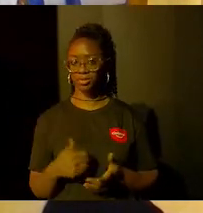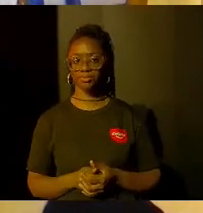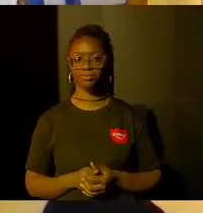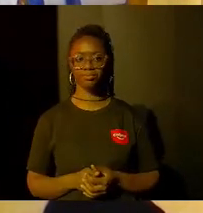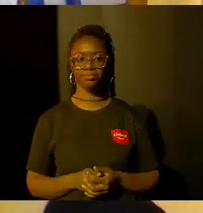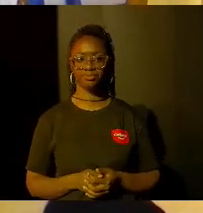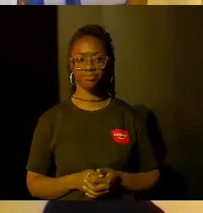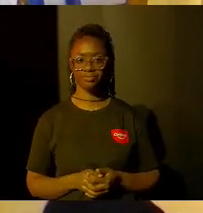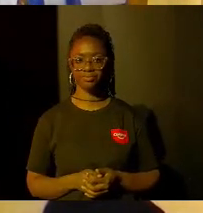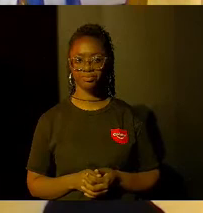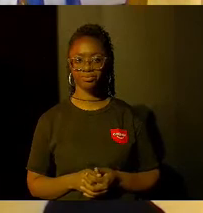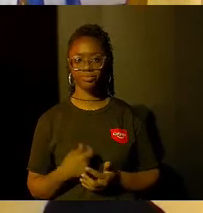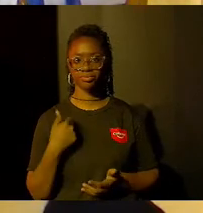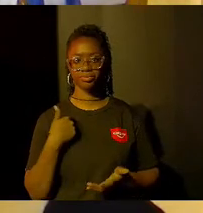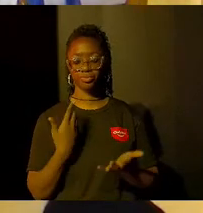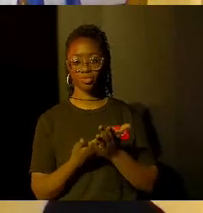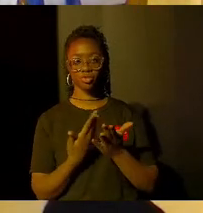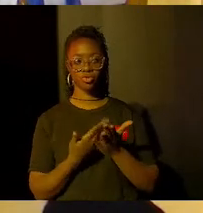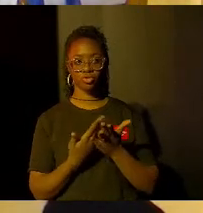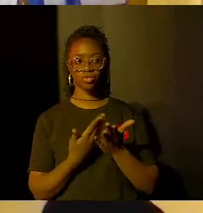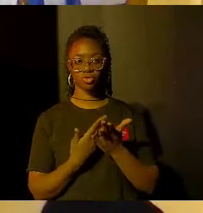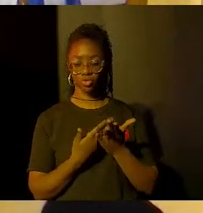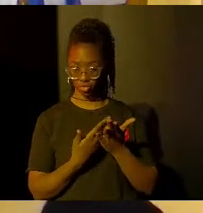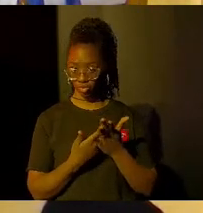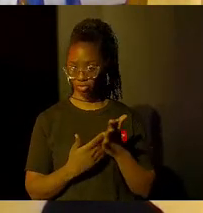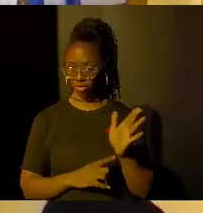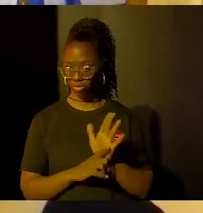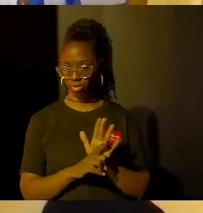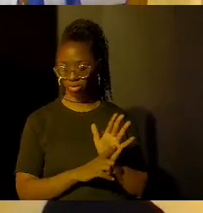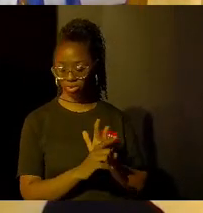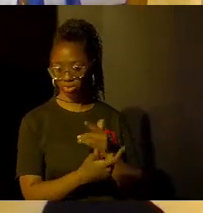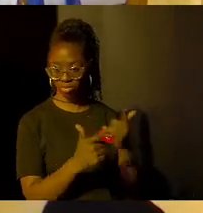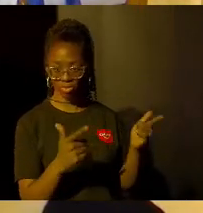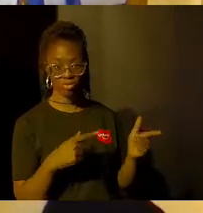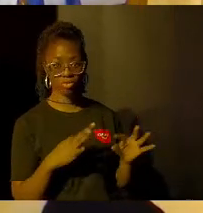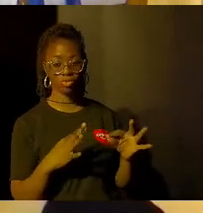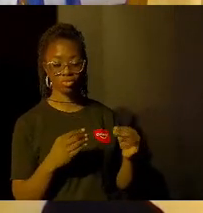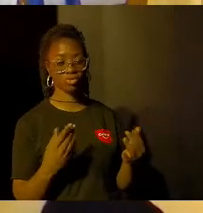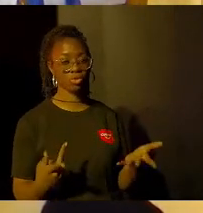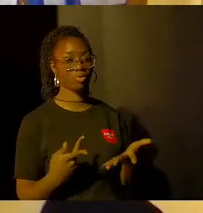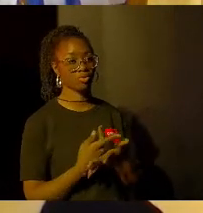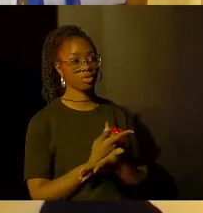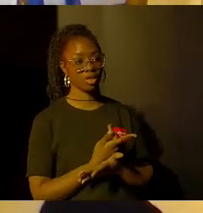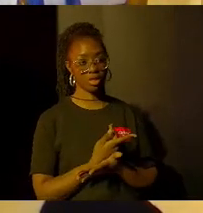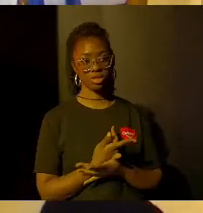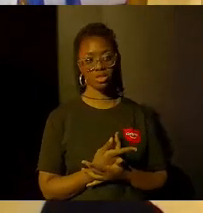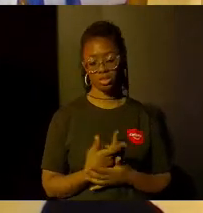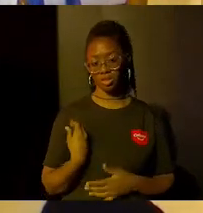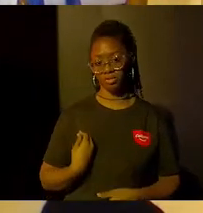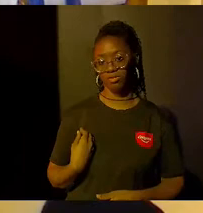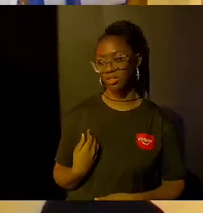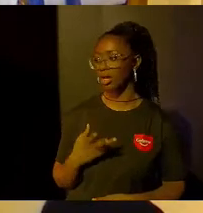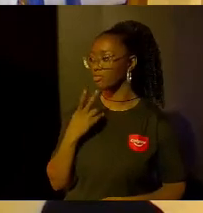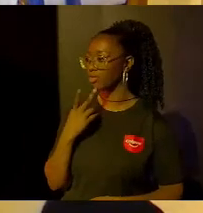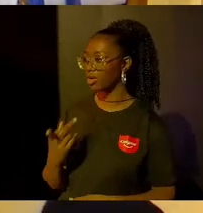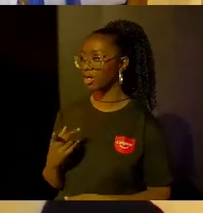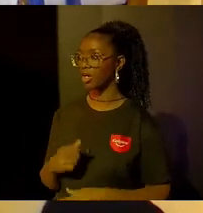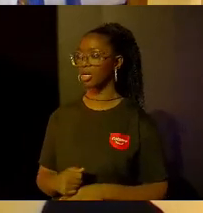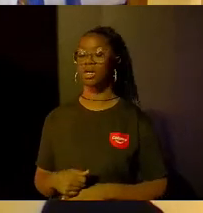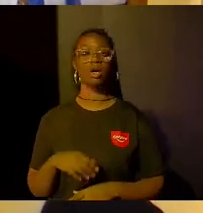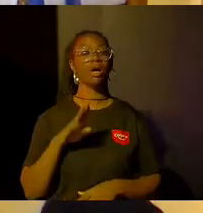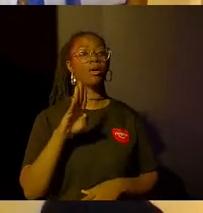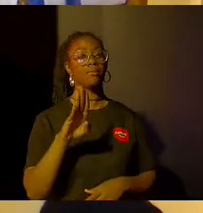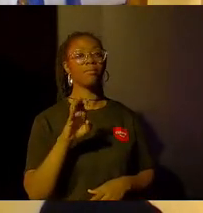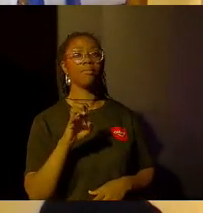best Smith e tudo acontece meio na vida não teve um dia que eu sentei numa aula e alguém falou a aula da